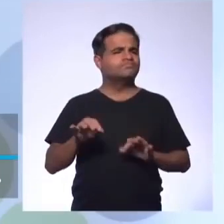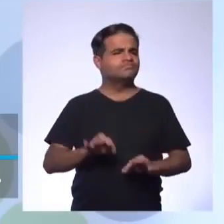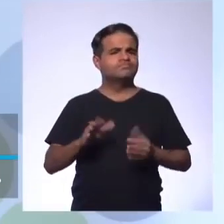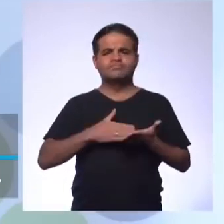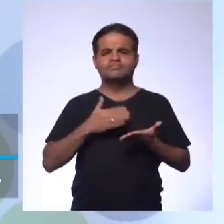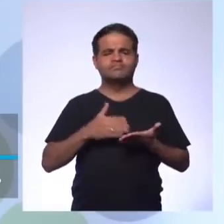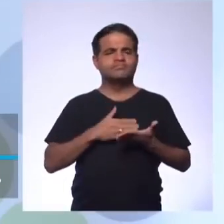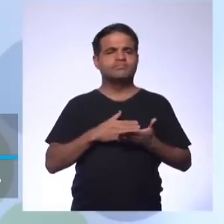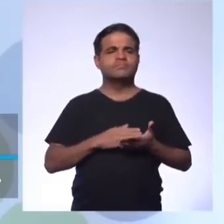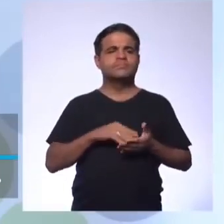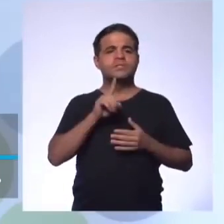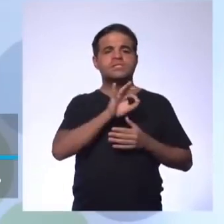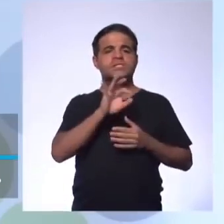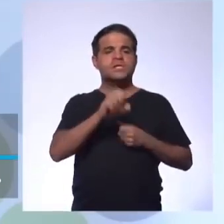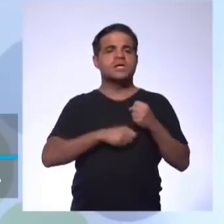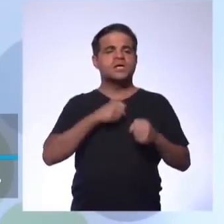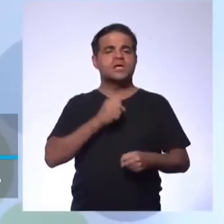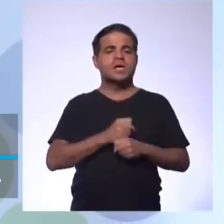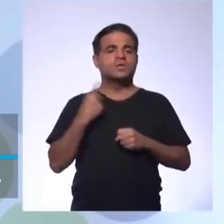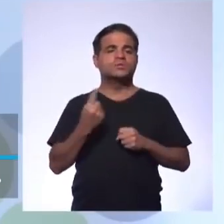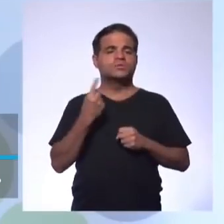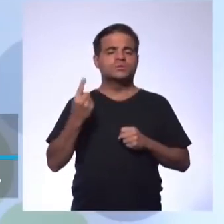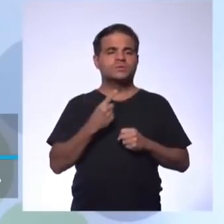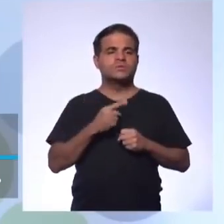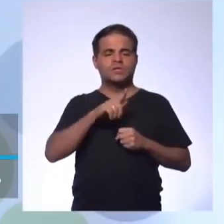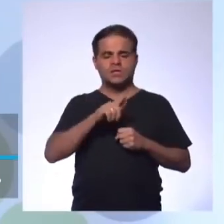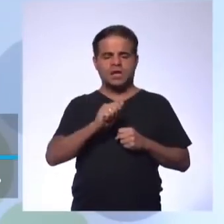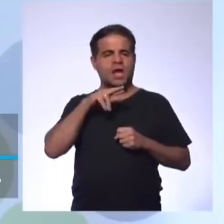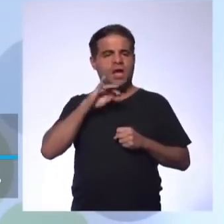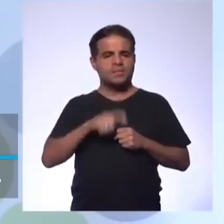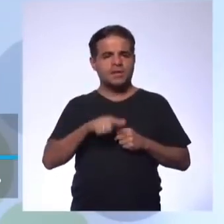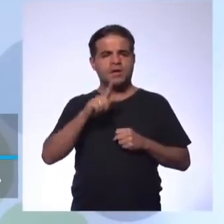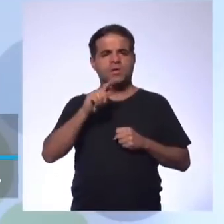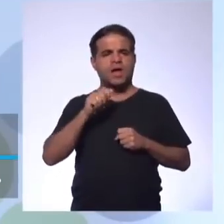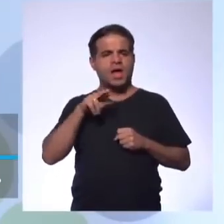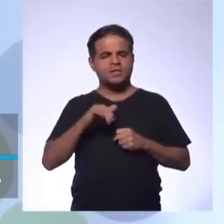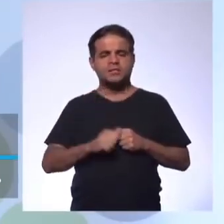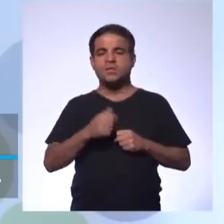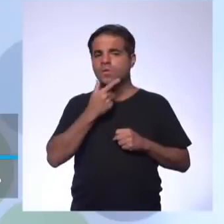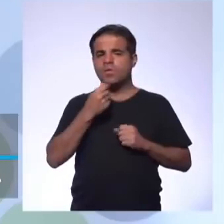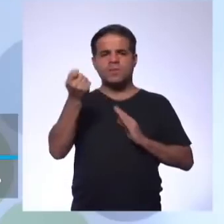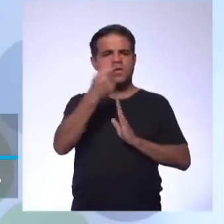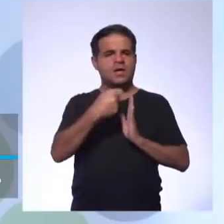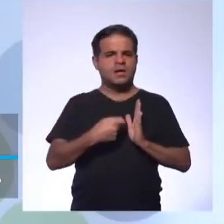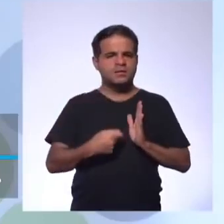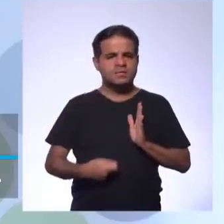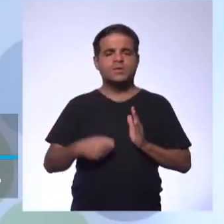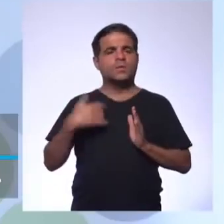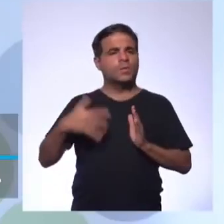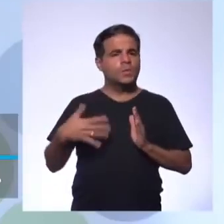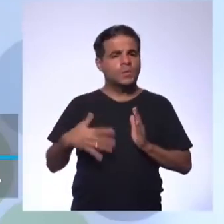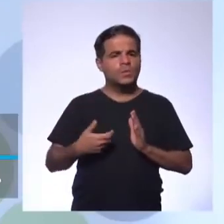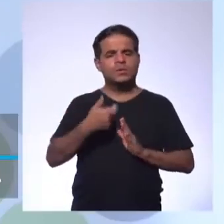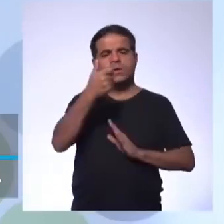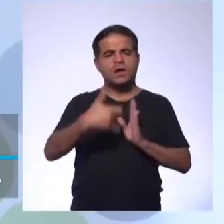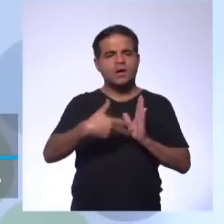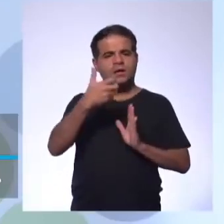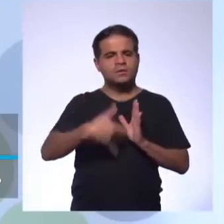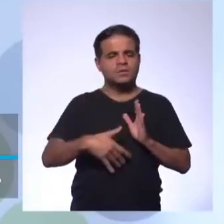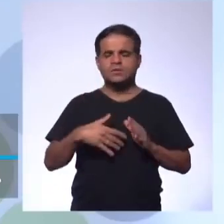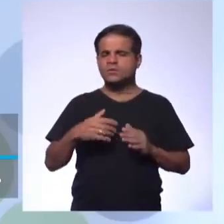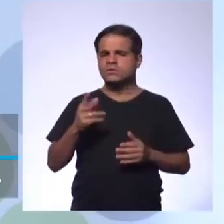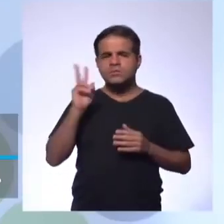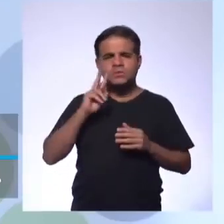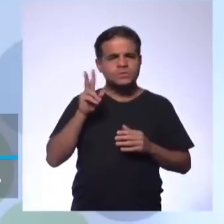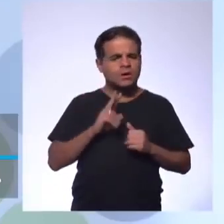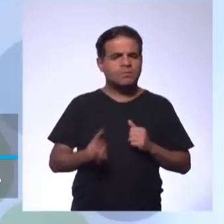um livro chamado 100 Anos de Solidão, de um escritor chamado Gabriel Garcia Marques, um escritor colombiano, que ele conta uma história